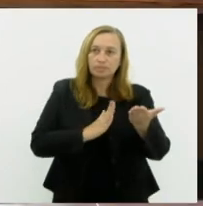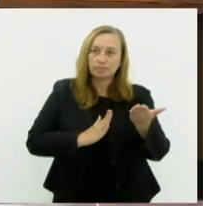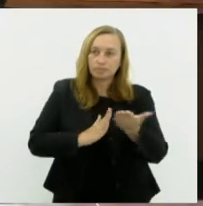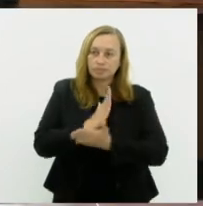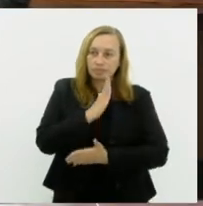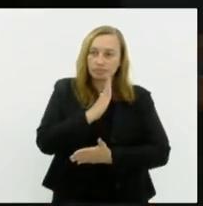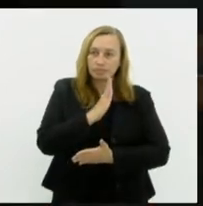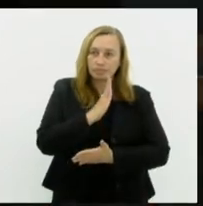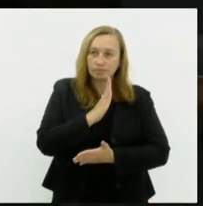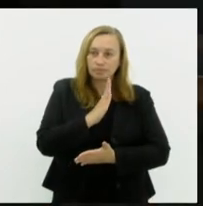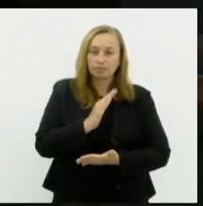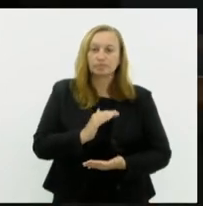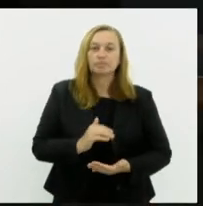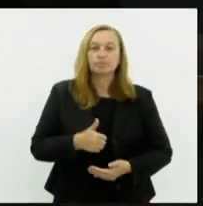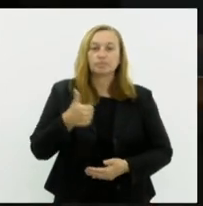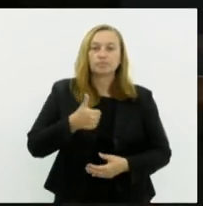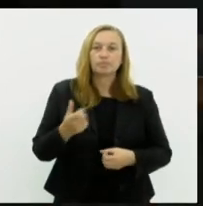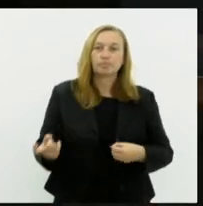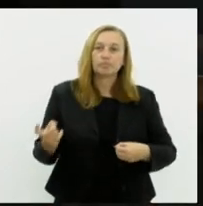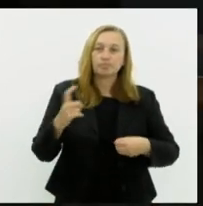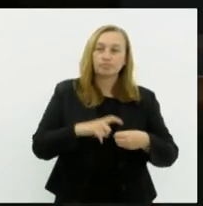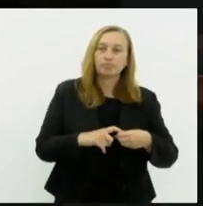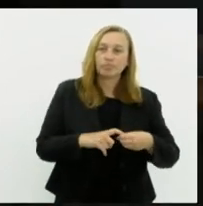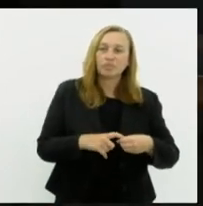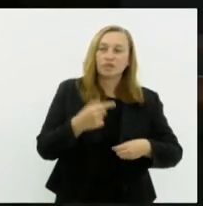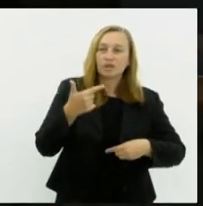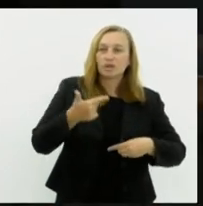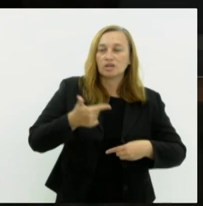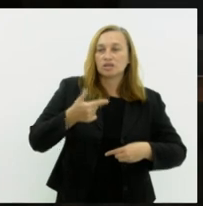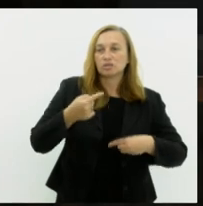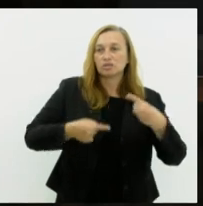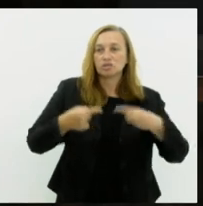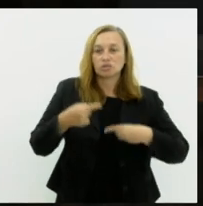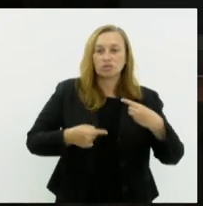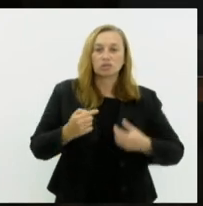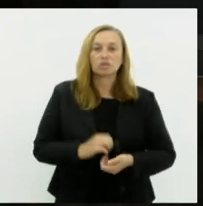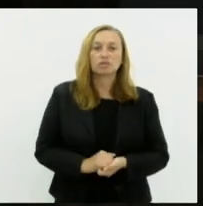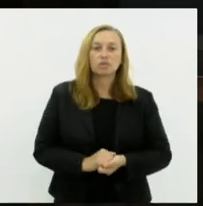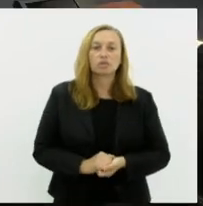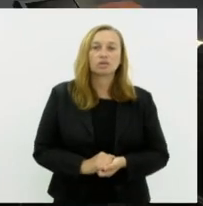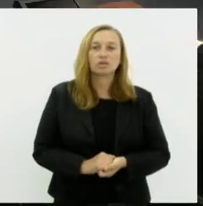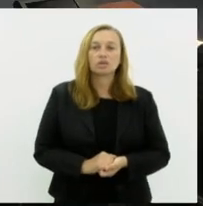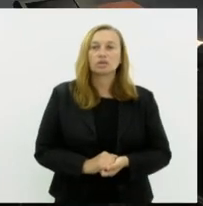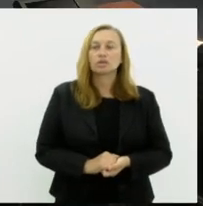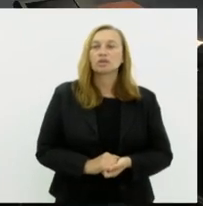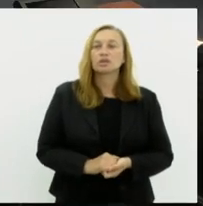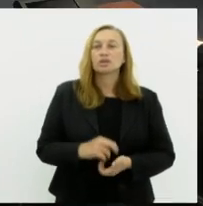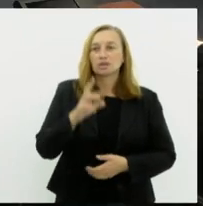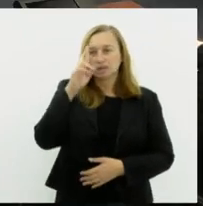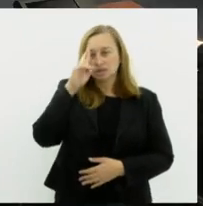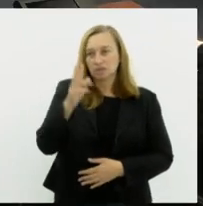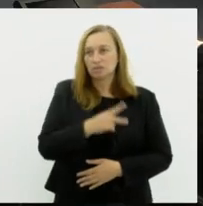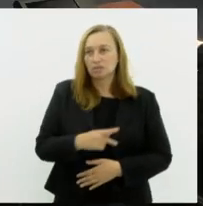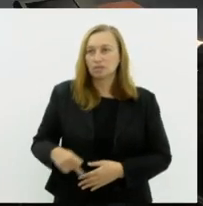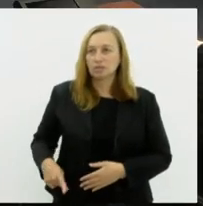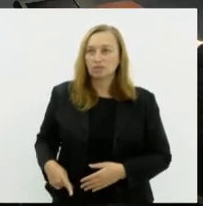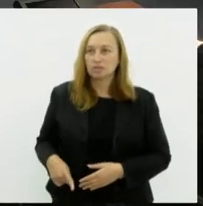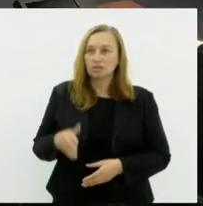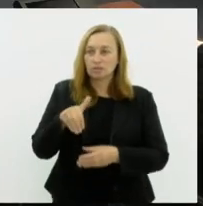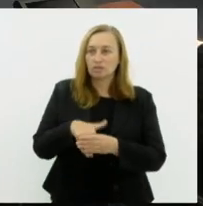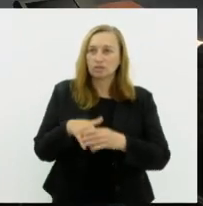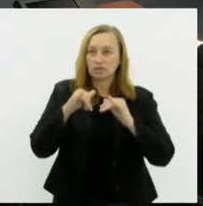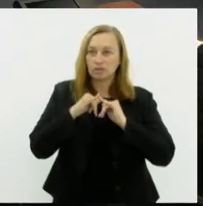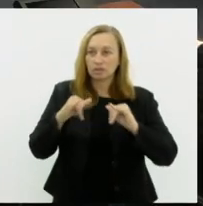estão. Aprovado em primeiro, retorna em segunda discussão. Para declaração de